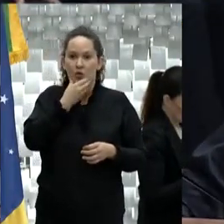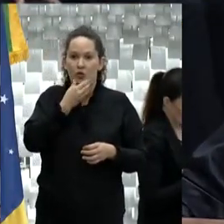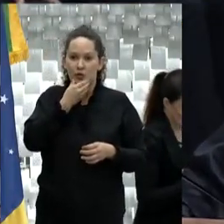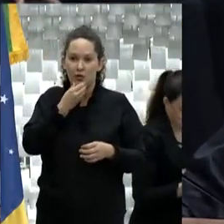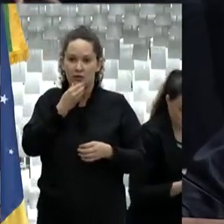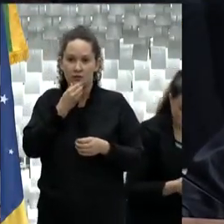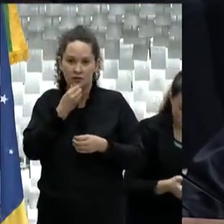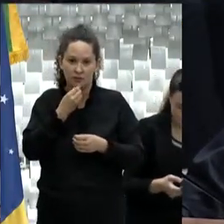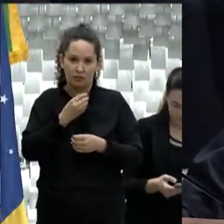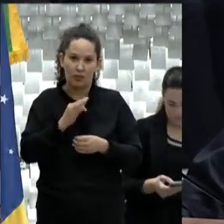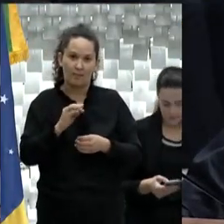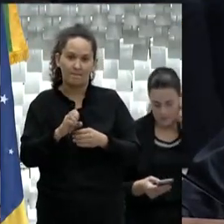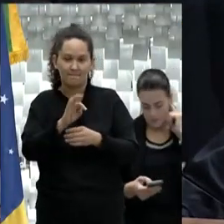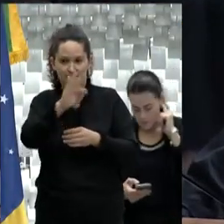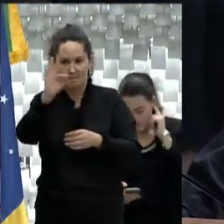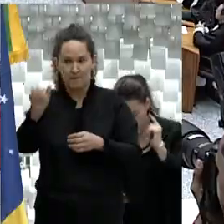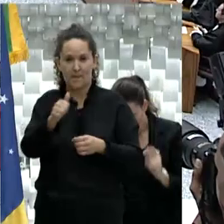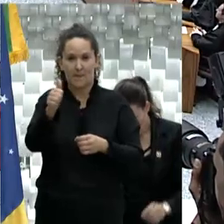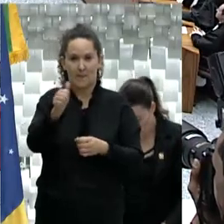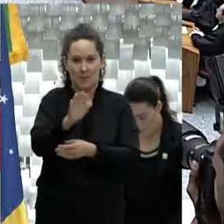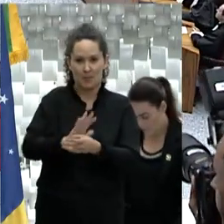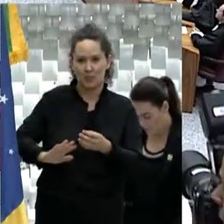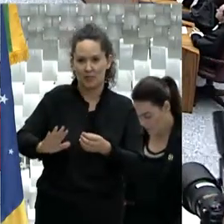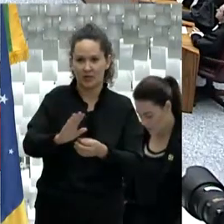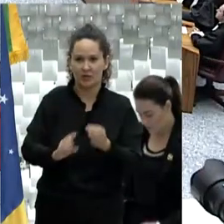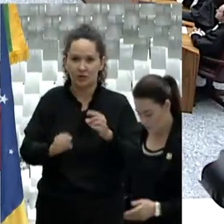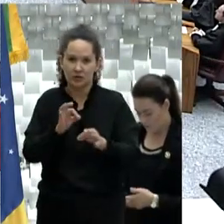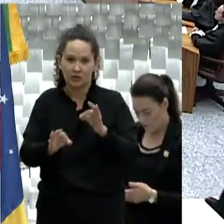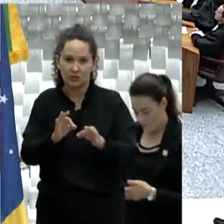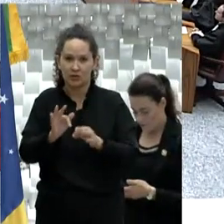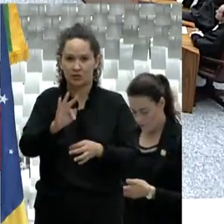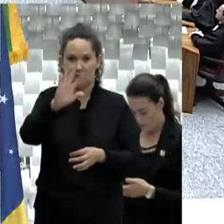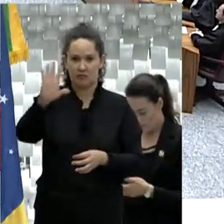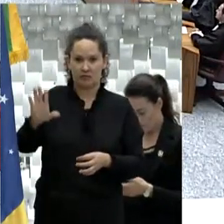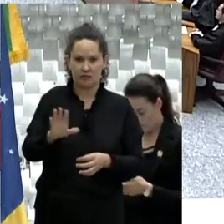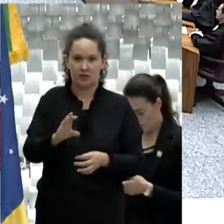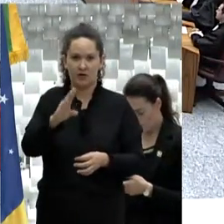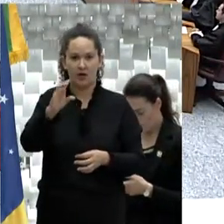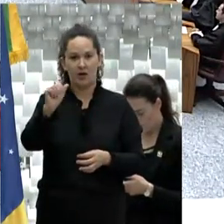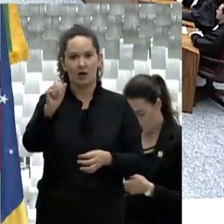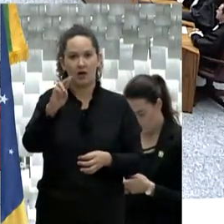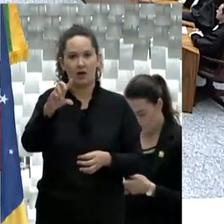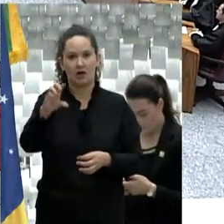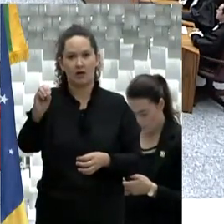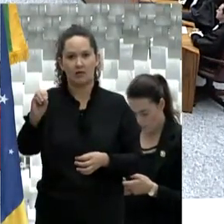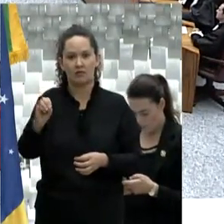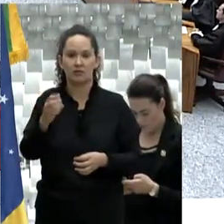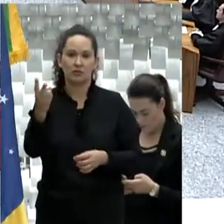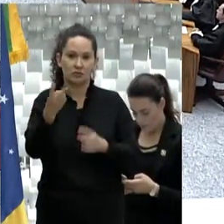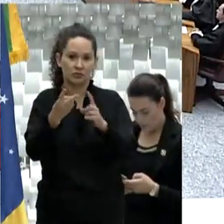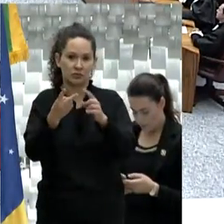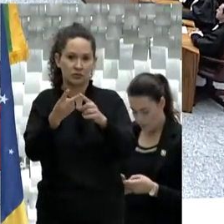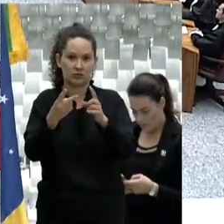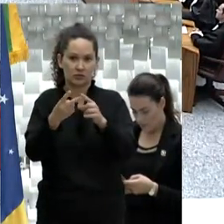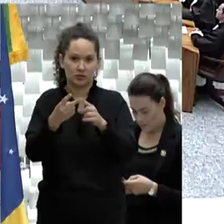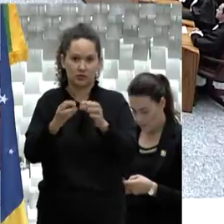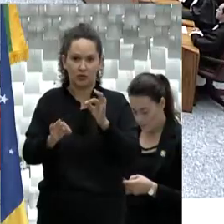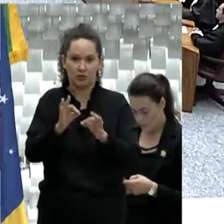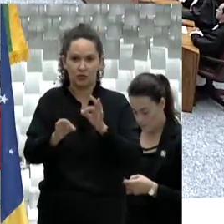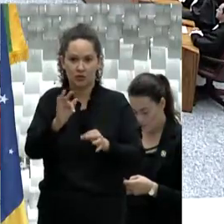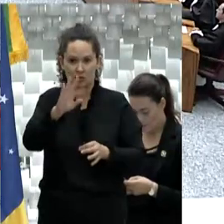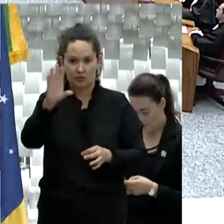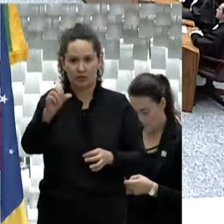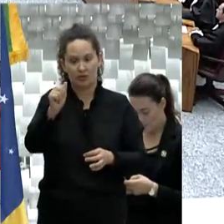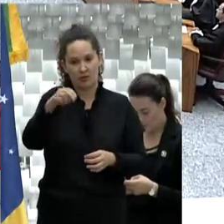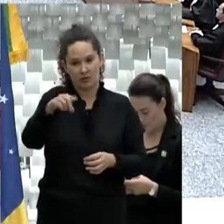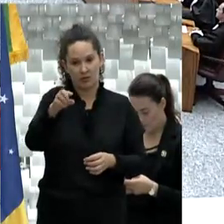Tribunais Regionais Federais da Primeira Região, desembargador federal Carlos Moreira Alves e da Segunda Região, desembargador federal André